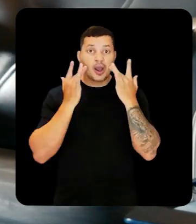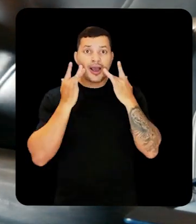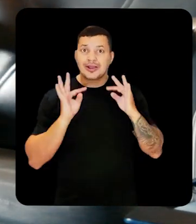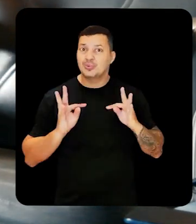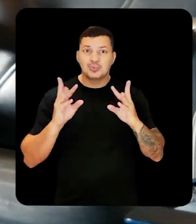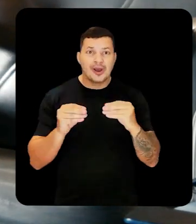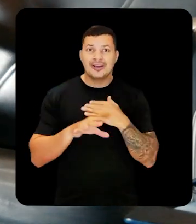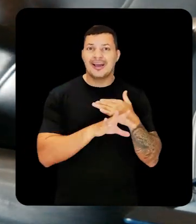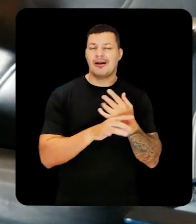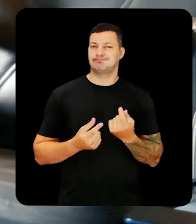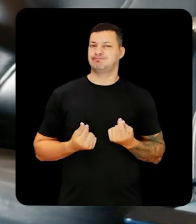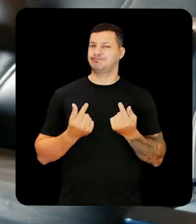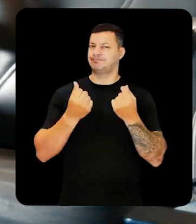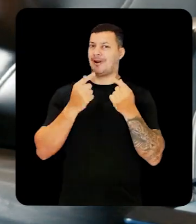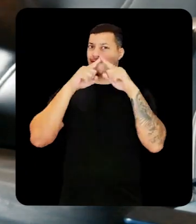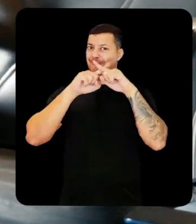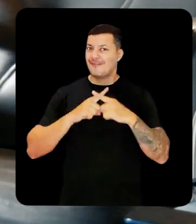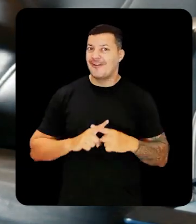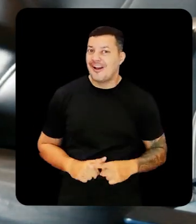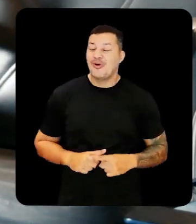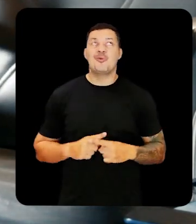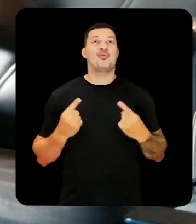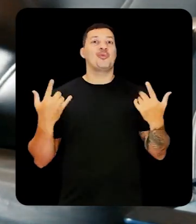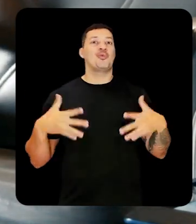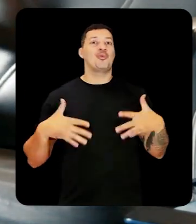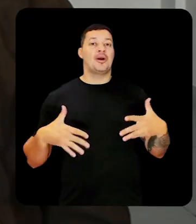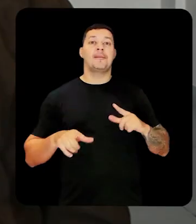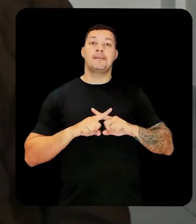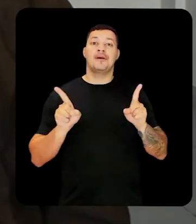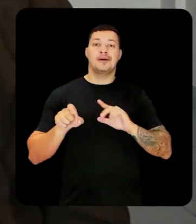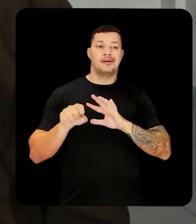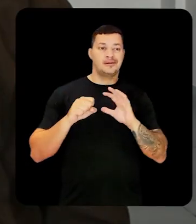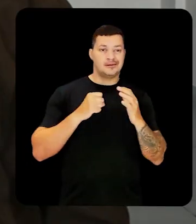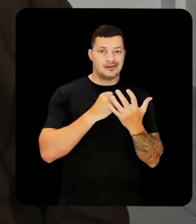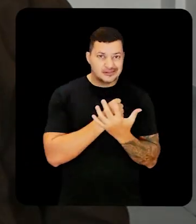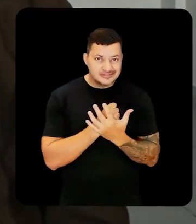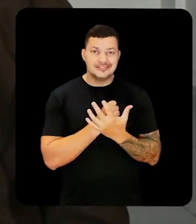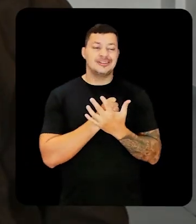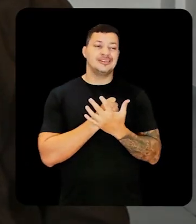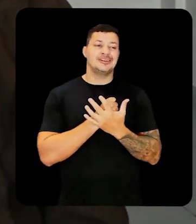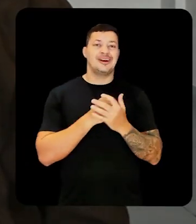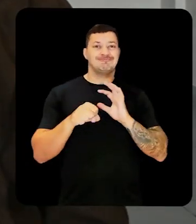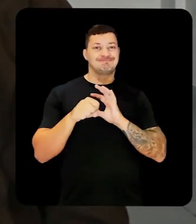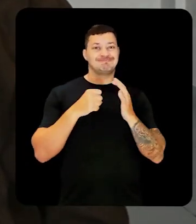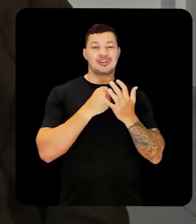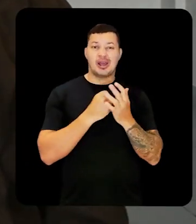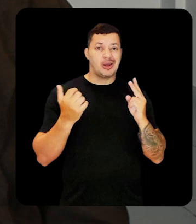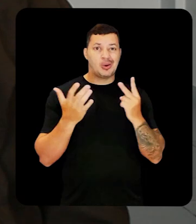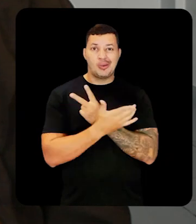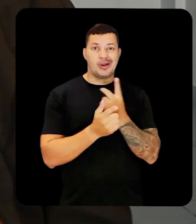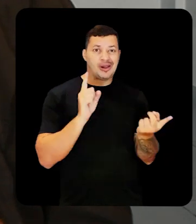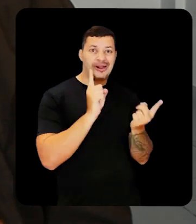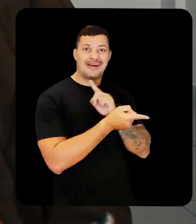as idades, premiação em dinheiro, troféu, louca, né? A pandemia dilacerou muito a